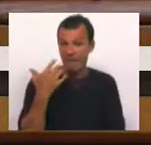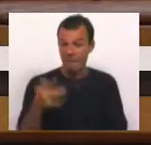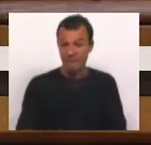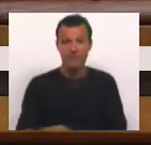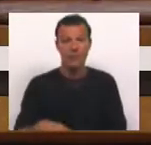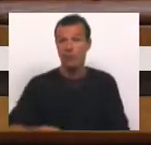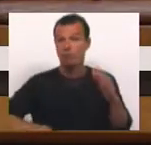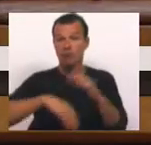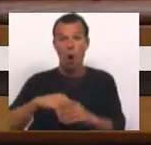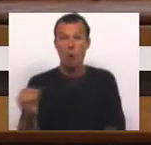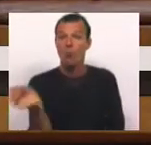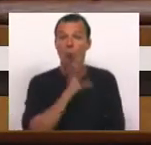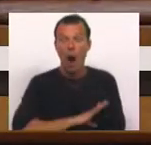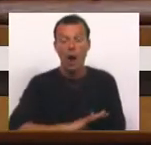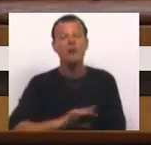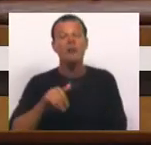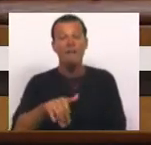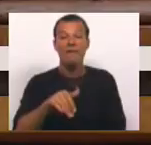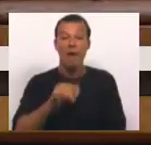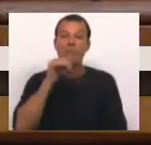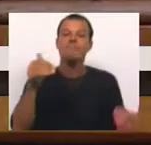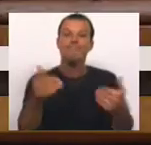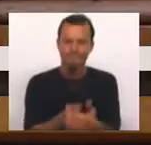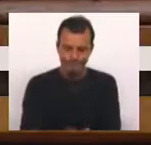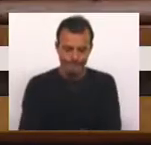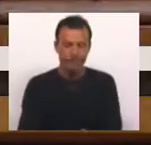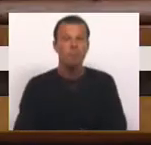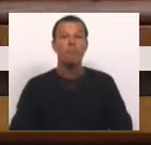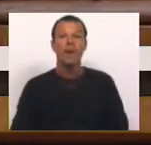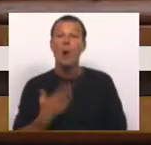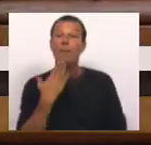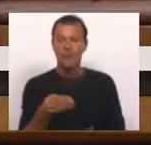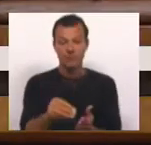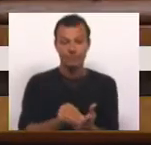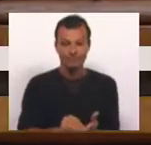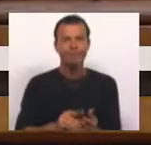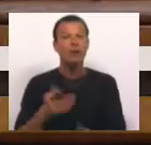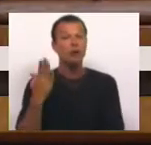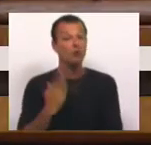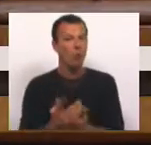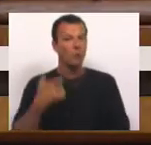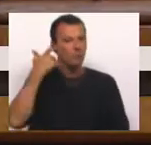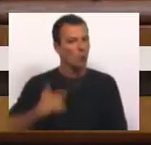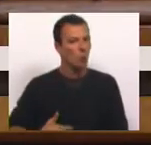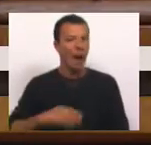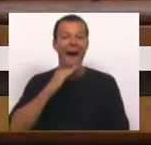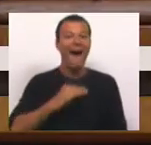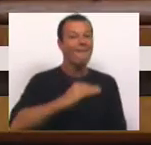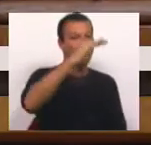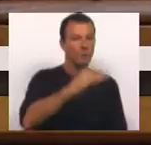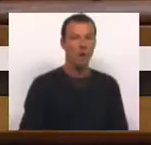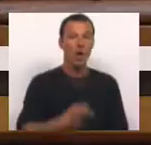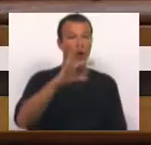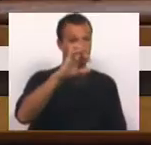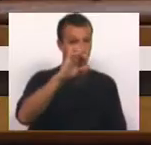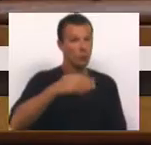incurável, encontrando-se em estado terminal. O pedido só pode ser feito por doente com idade igual ou superior a